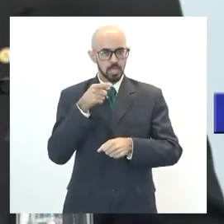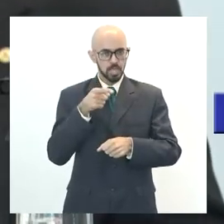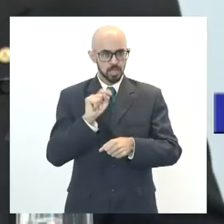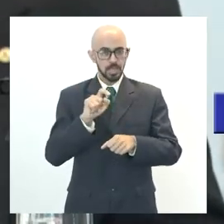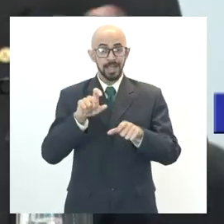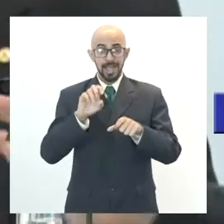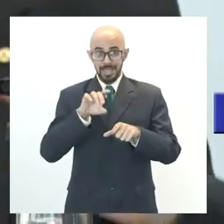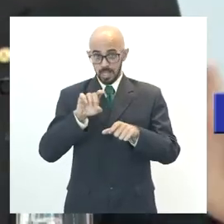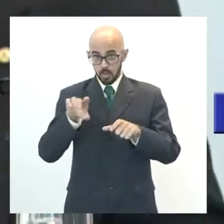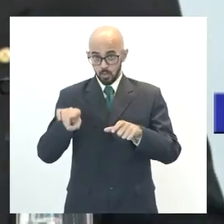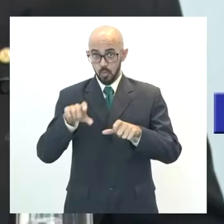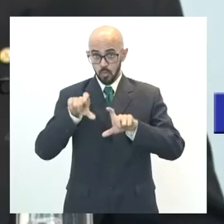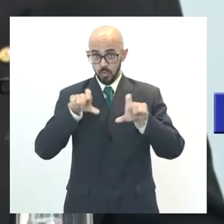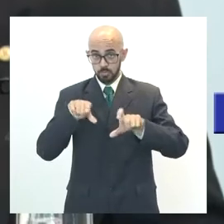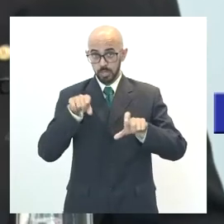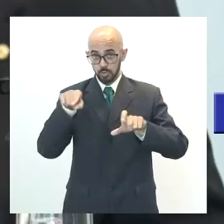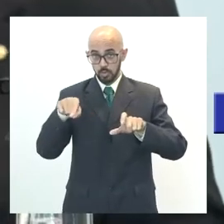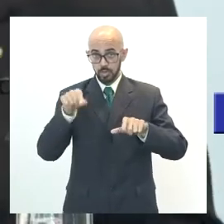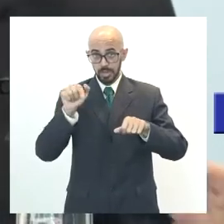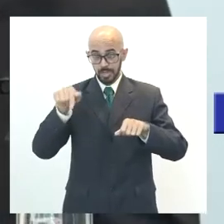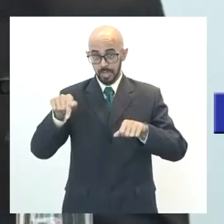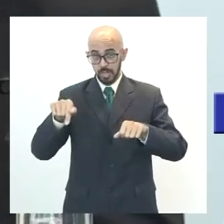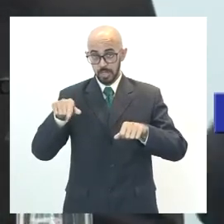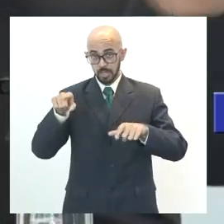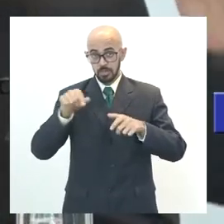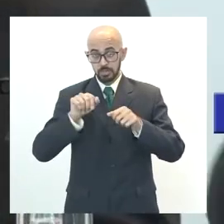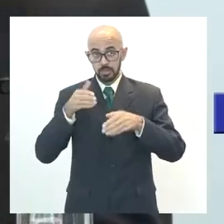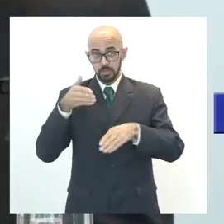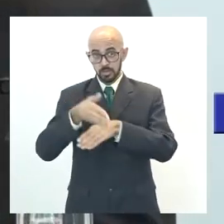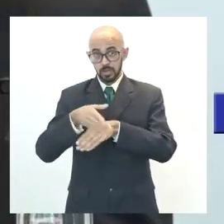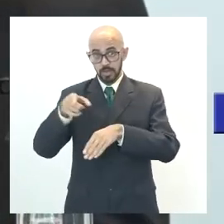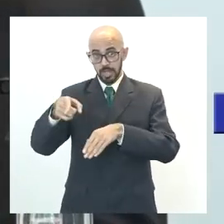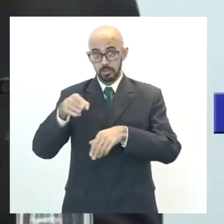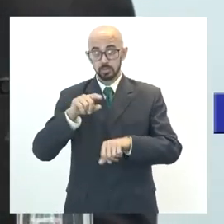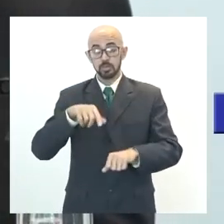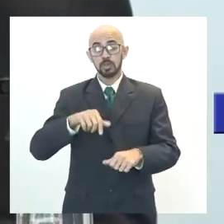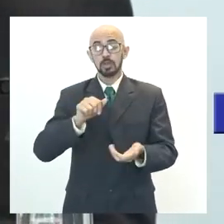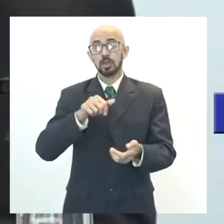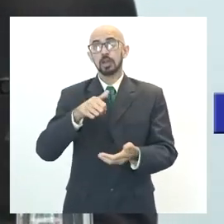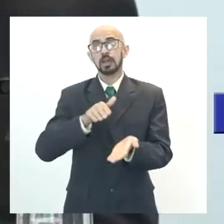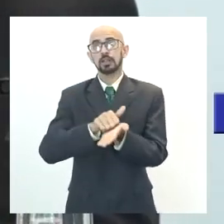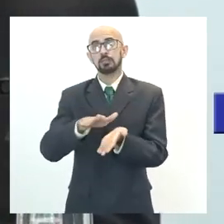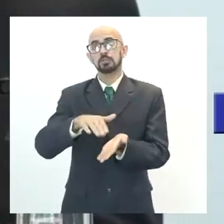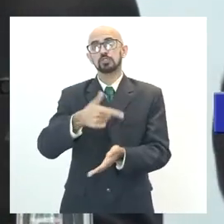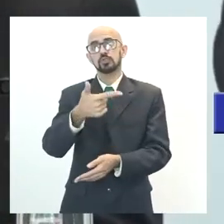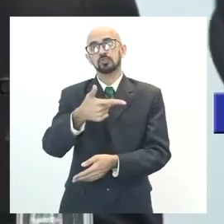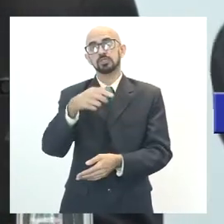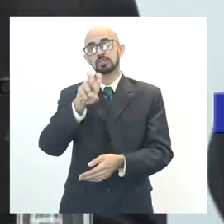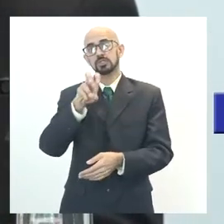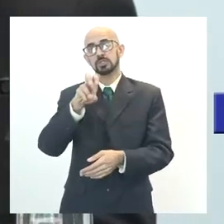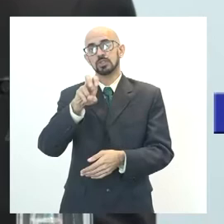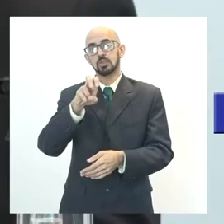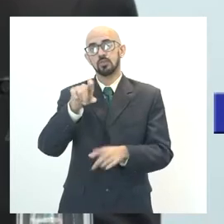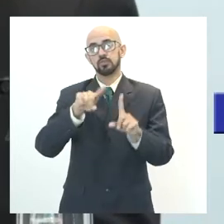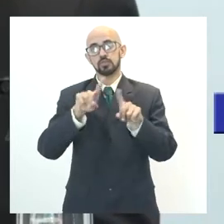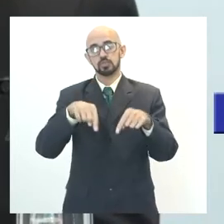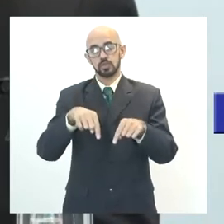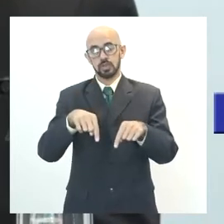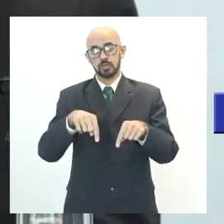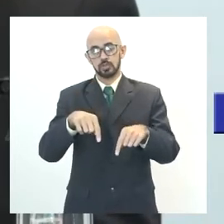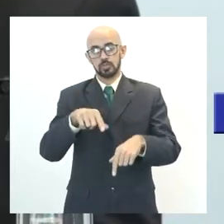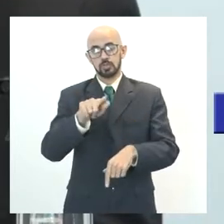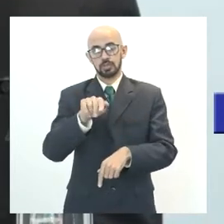significava dependendo do porte da agência entre 20 e 25 bancário 500 fácil e o Guedes inventou